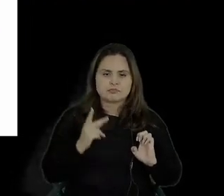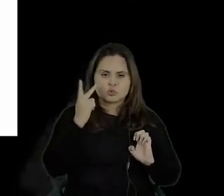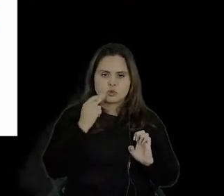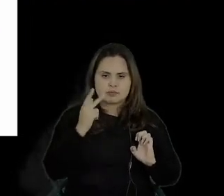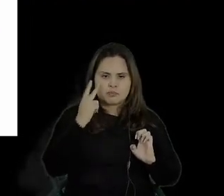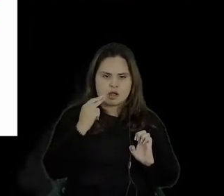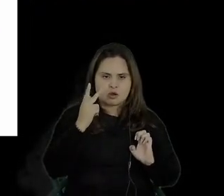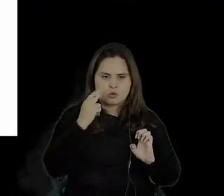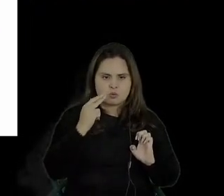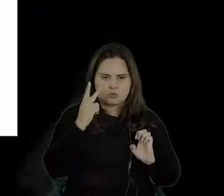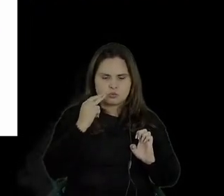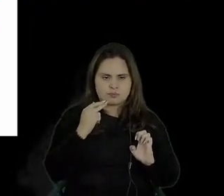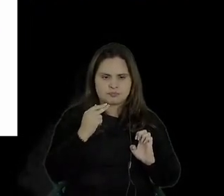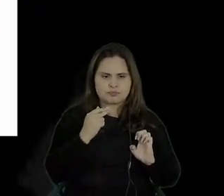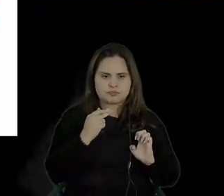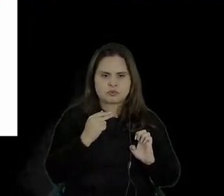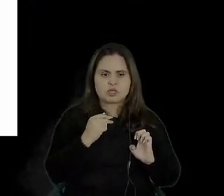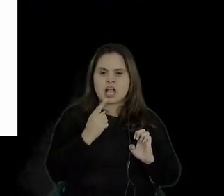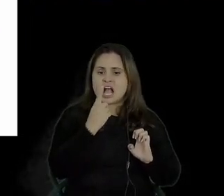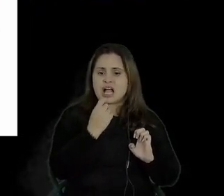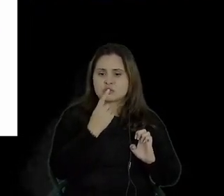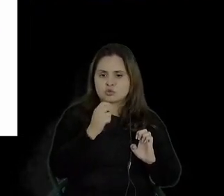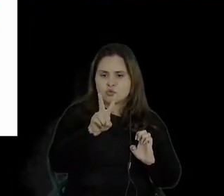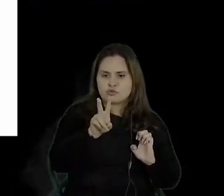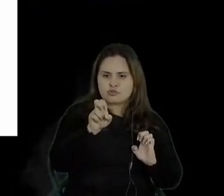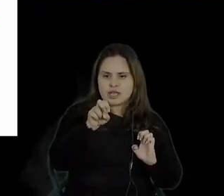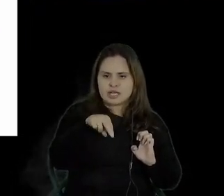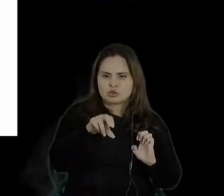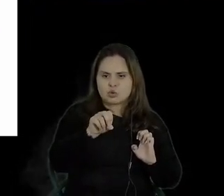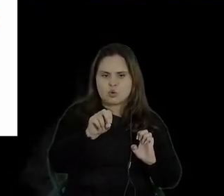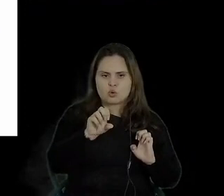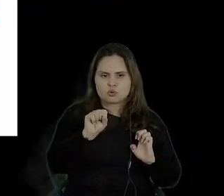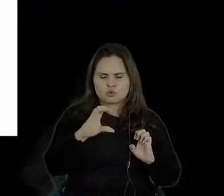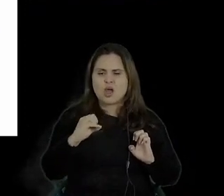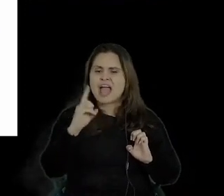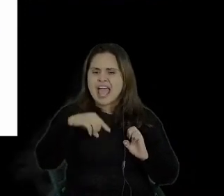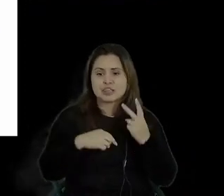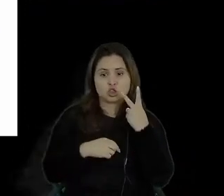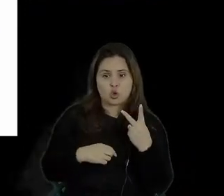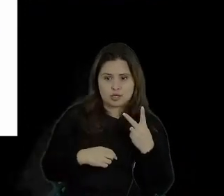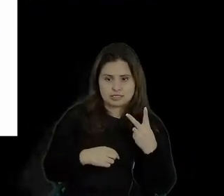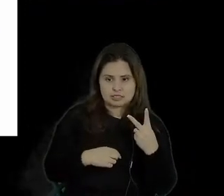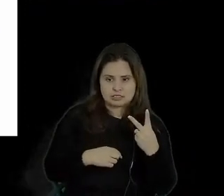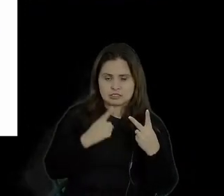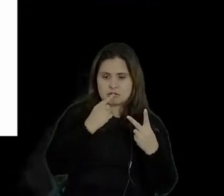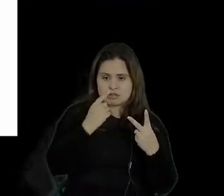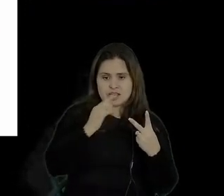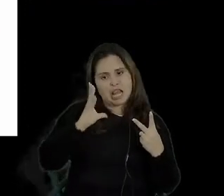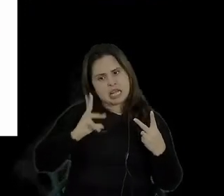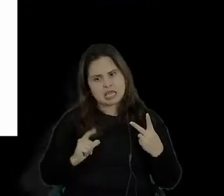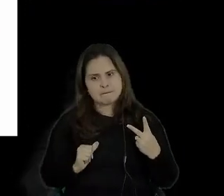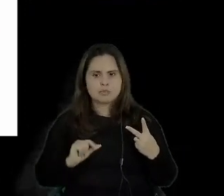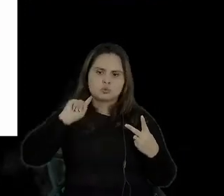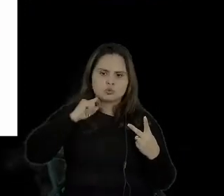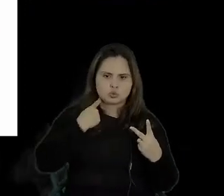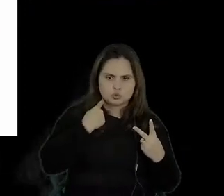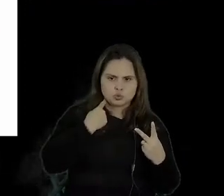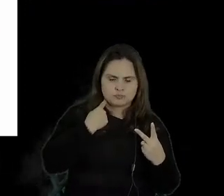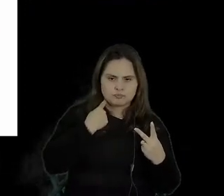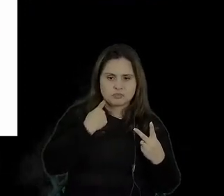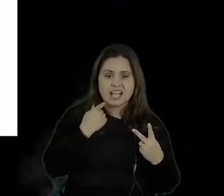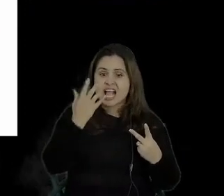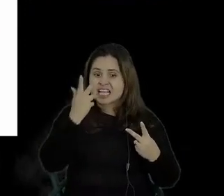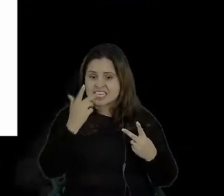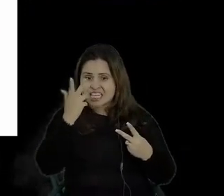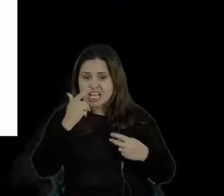sangue venoso e o vermelho é o sangue arterial. São dois sangues, o sangue sujo e o sangue limpo. Uma criança que tem a